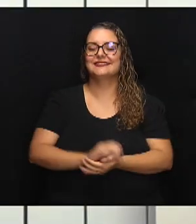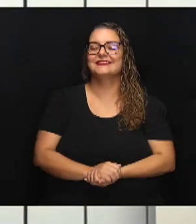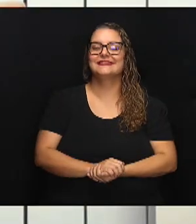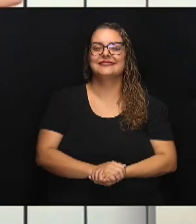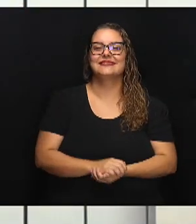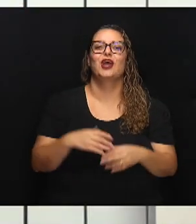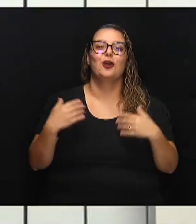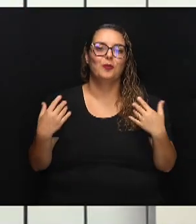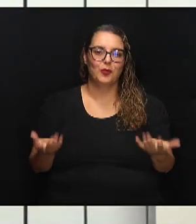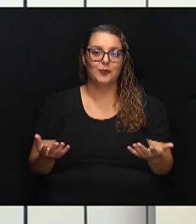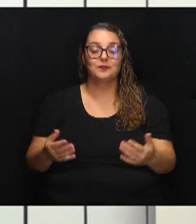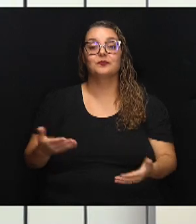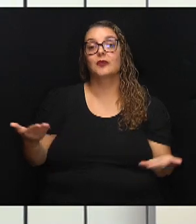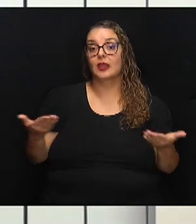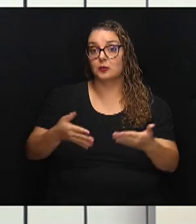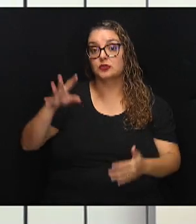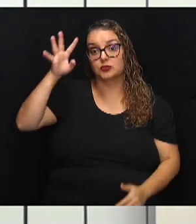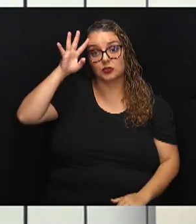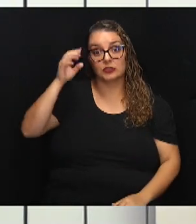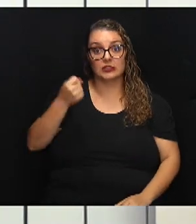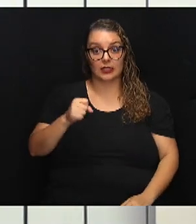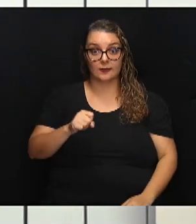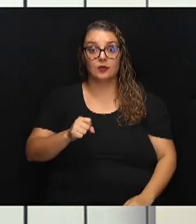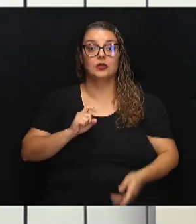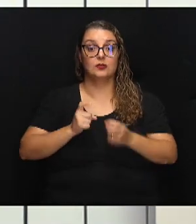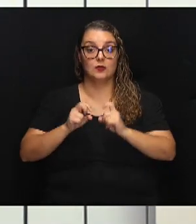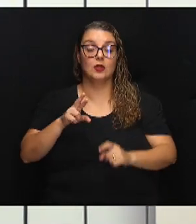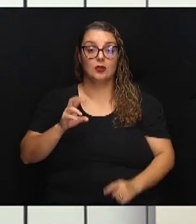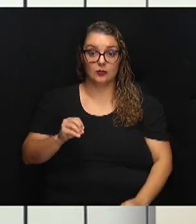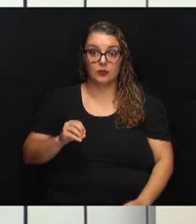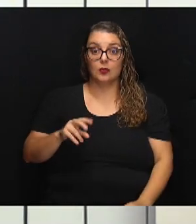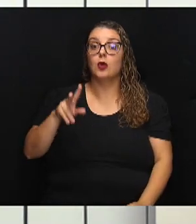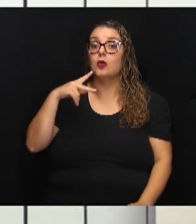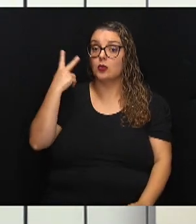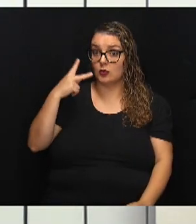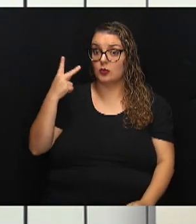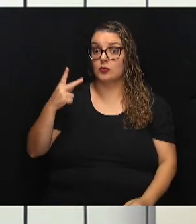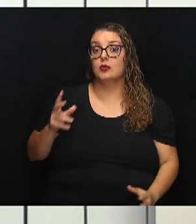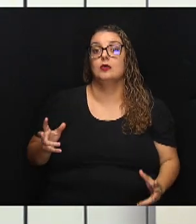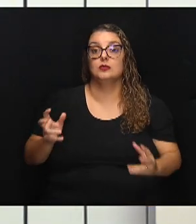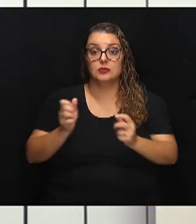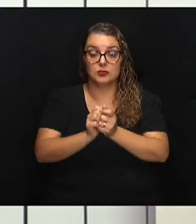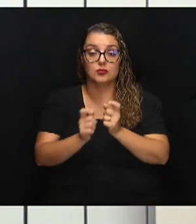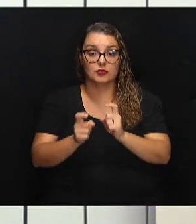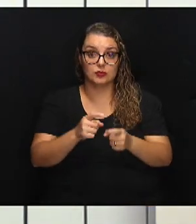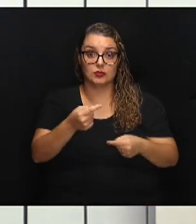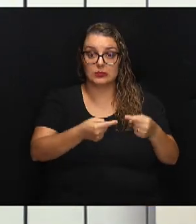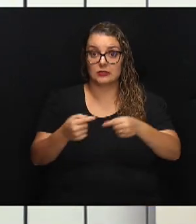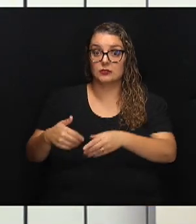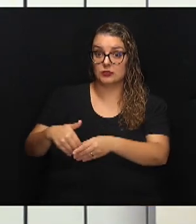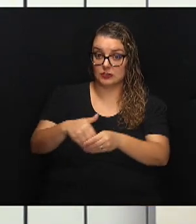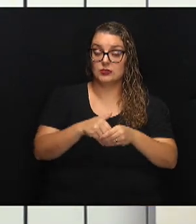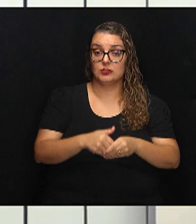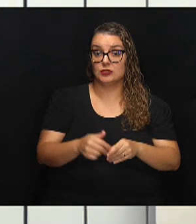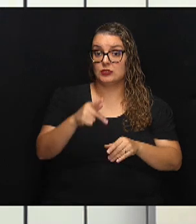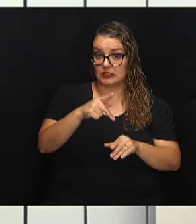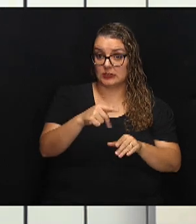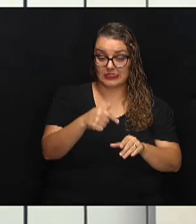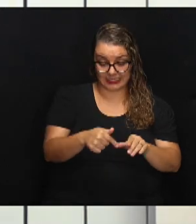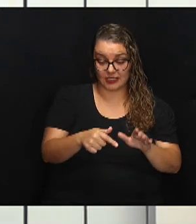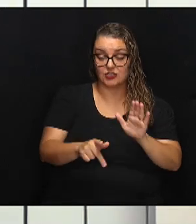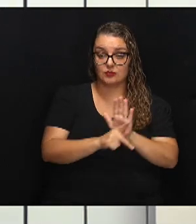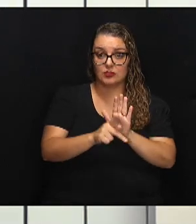Bom, hoje é quarta-feira, dia da 8ª reunião ordinária. Os vereadores vão se reunir para discutir e votar 7